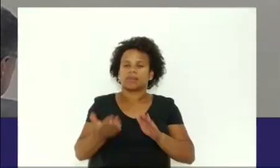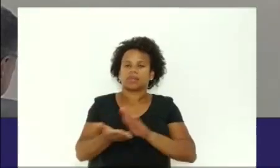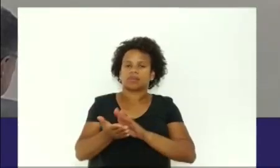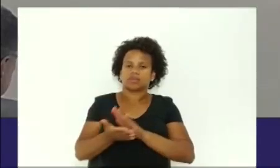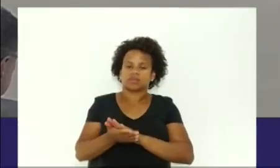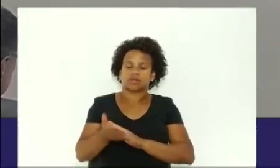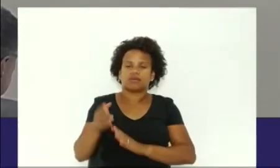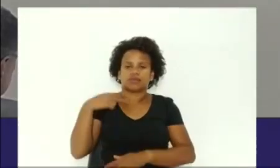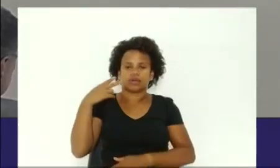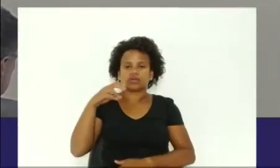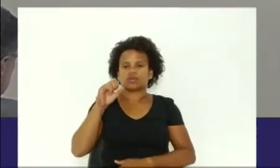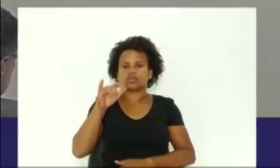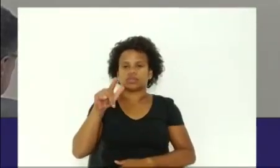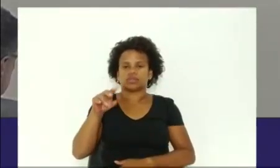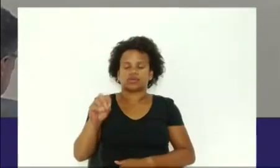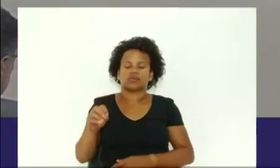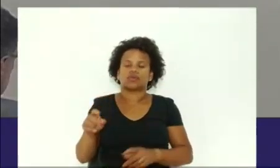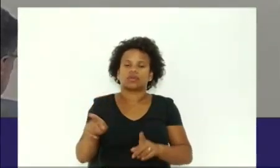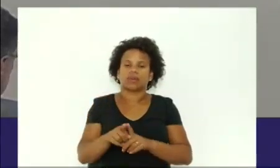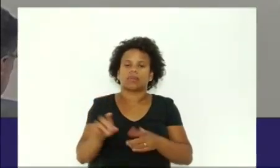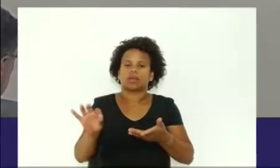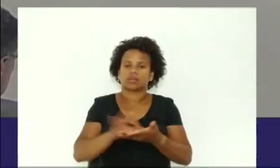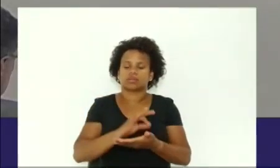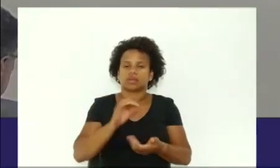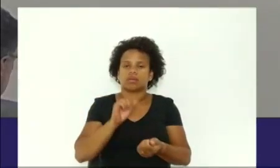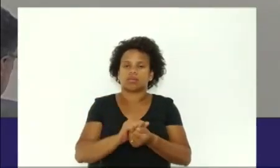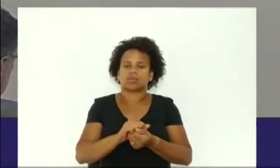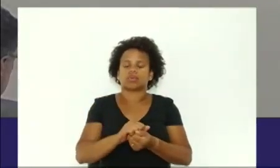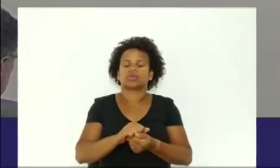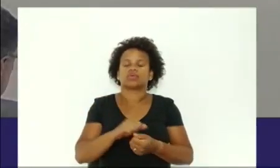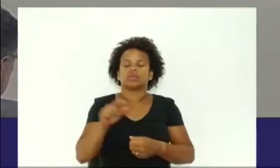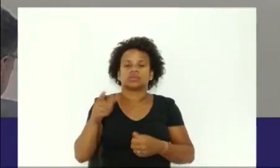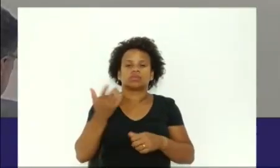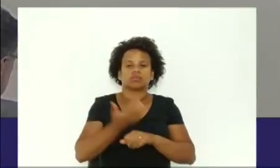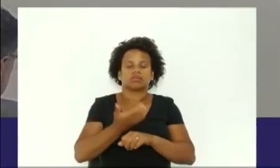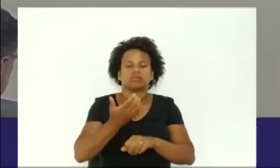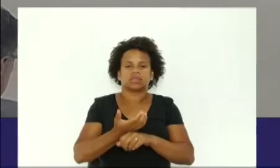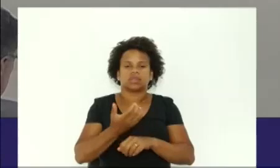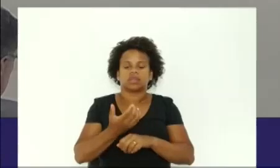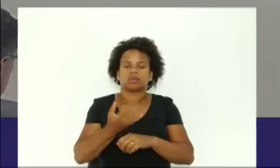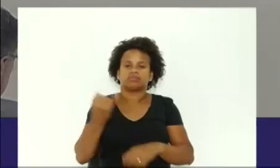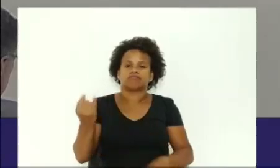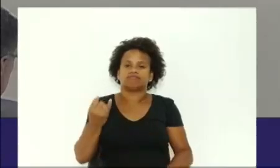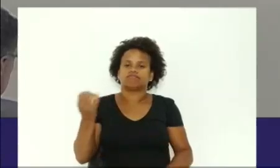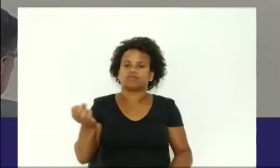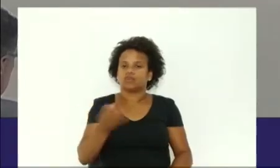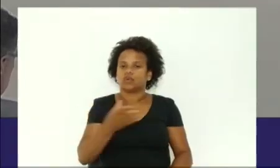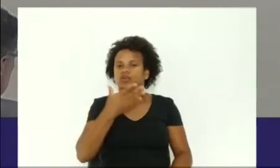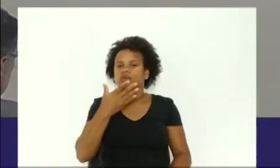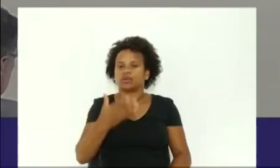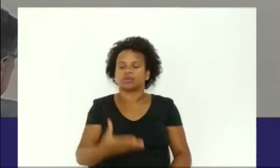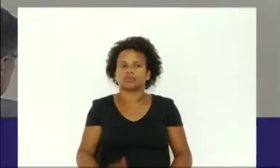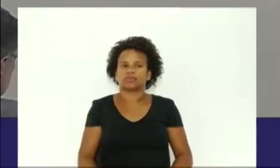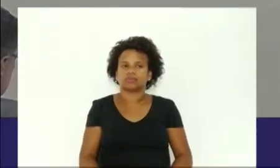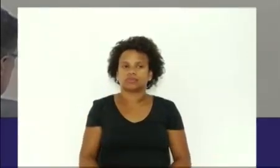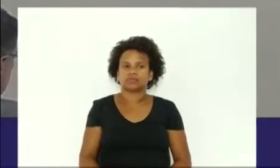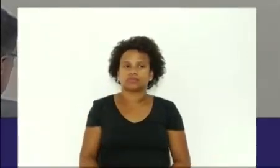Silvio e solicitar para assinar em apoio uma matéria tão inovadora.